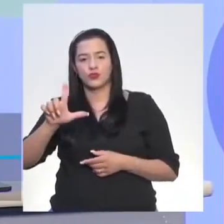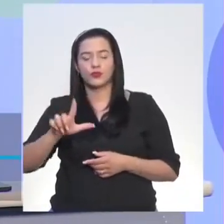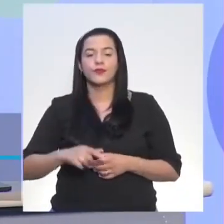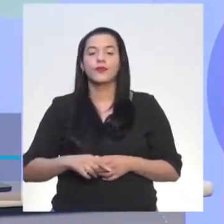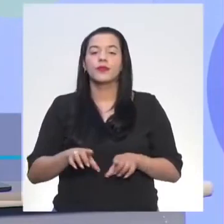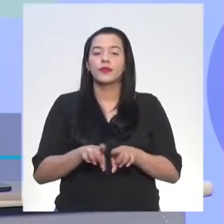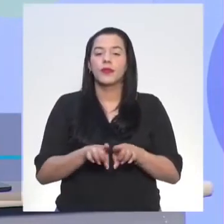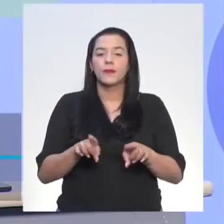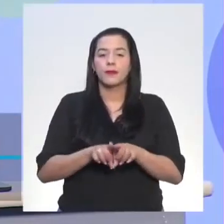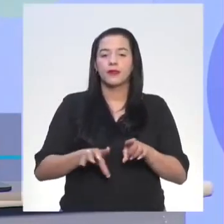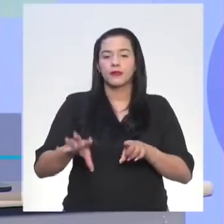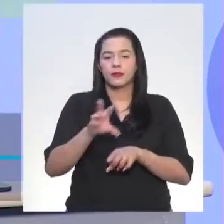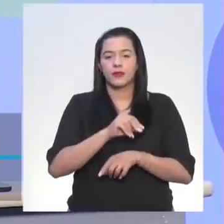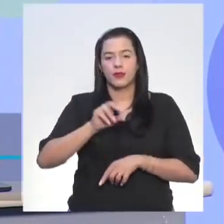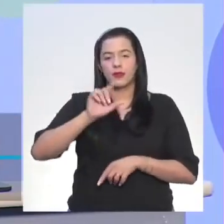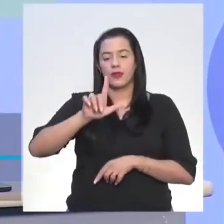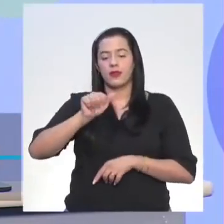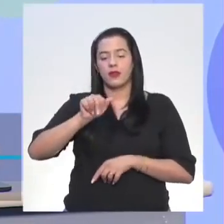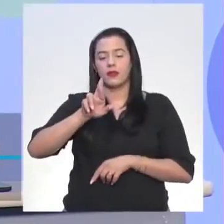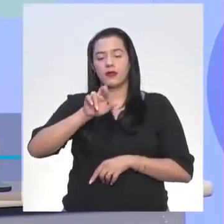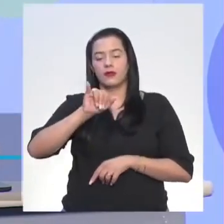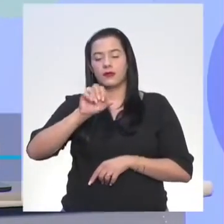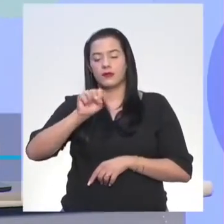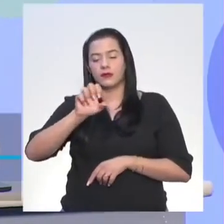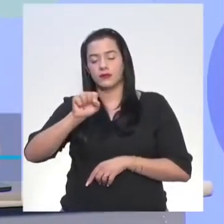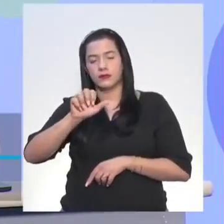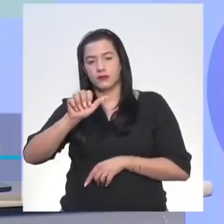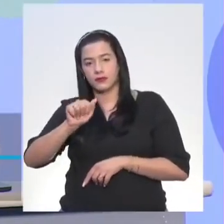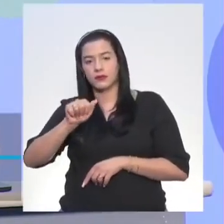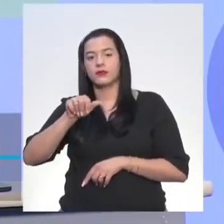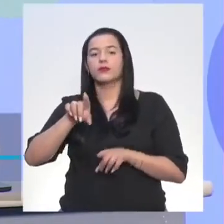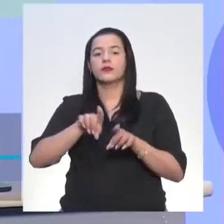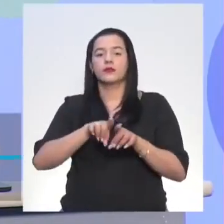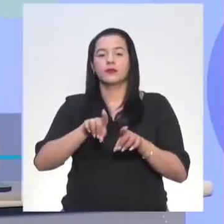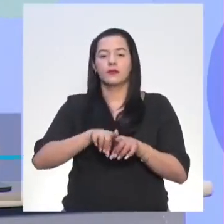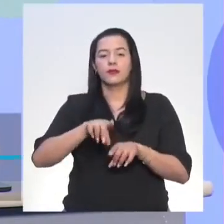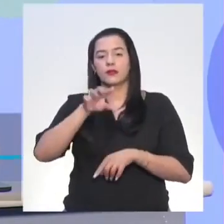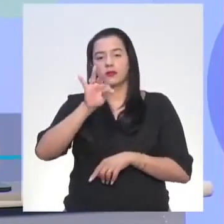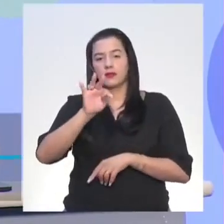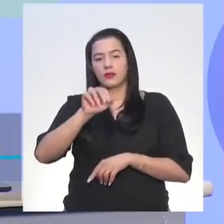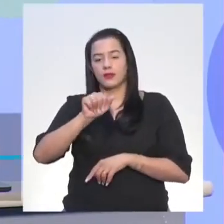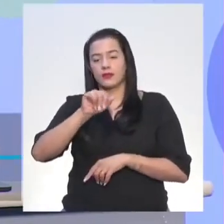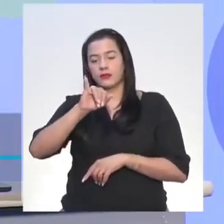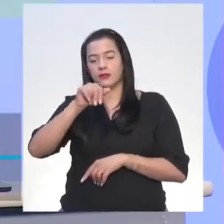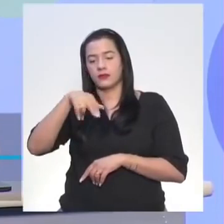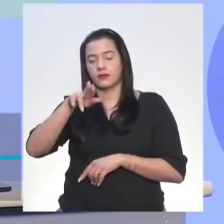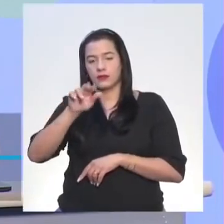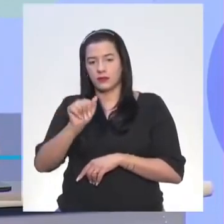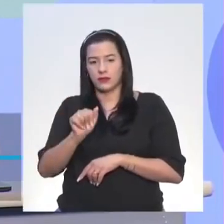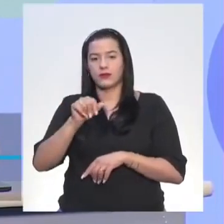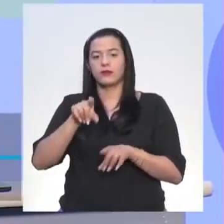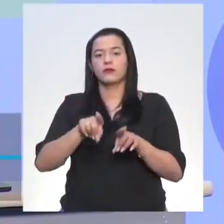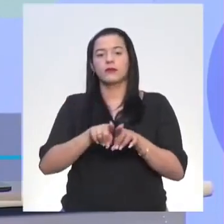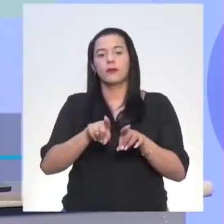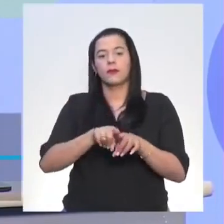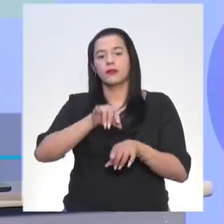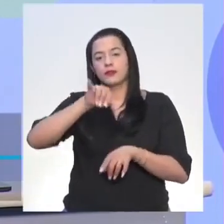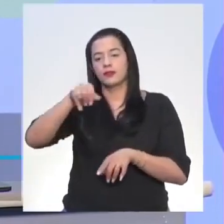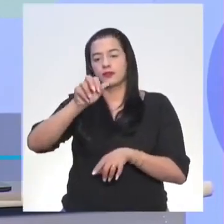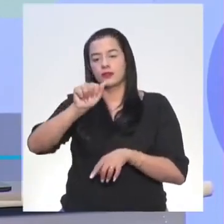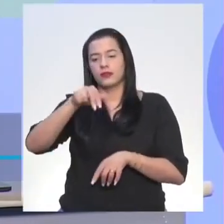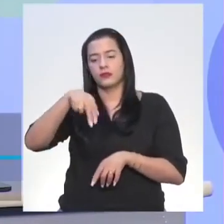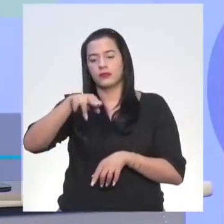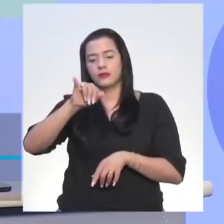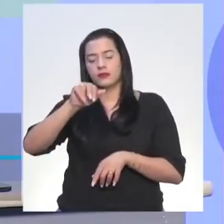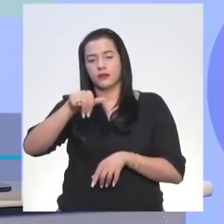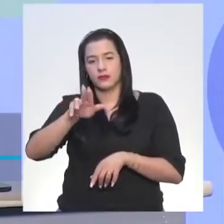e a Tainá, quer dizer, desculpa, a Angelina e a Tainá, de lá de Ibiúna, da Escola Laurinda Vieira. E o